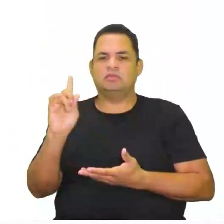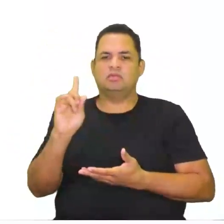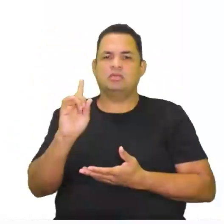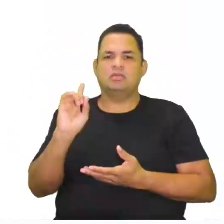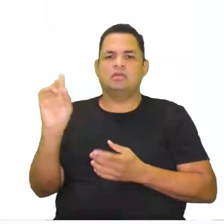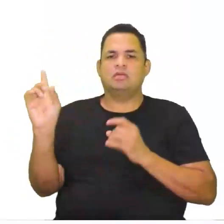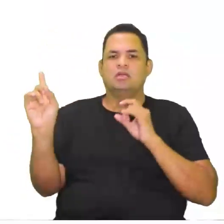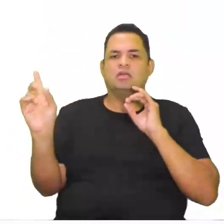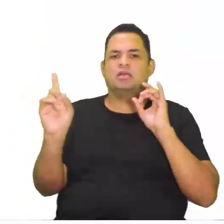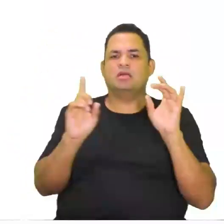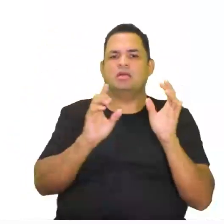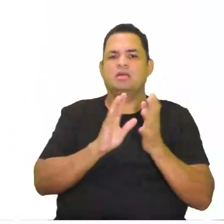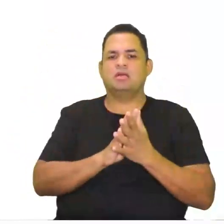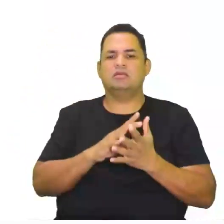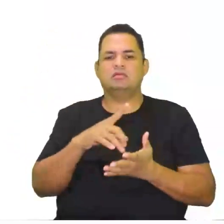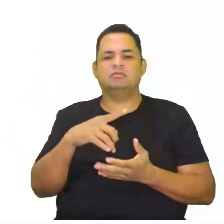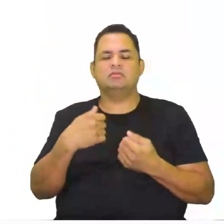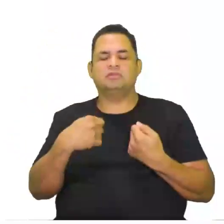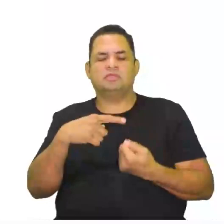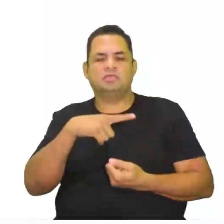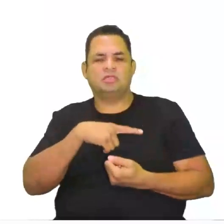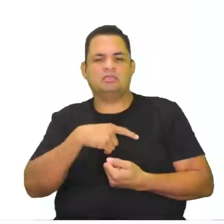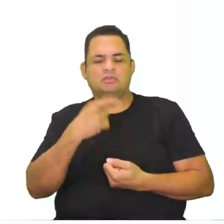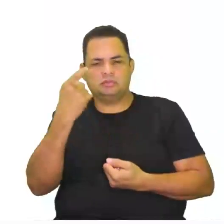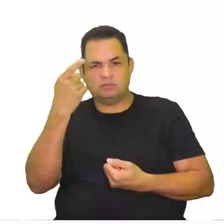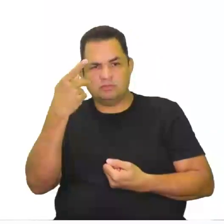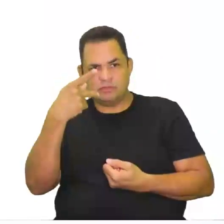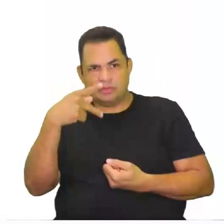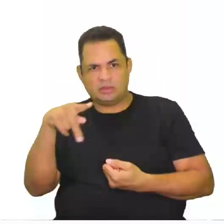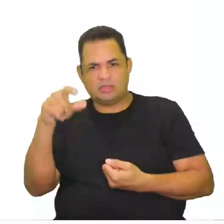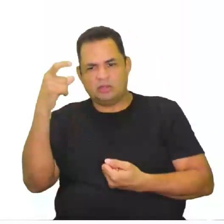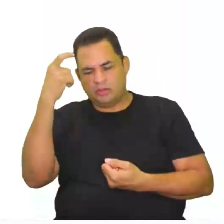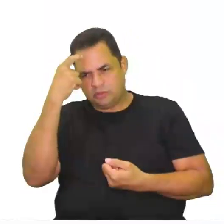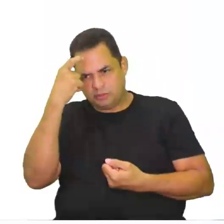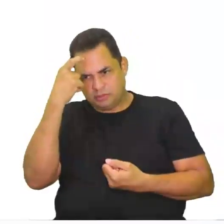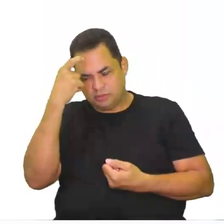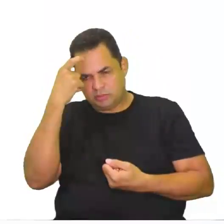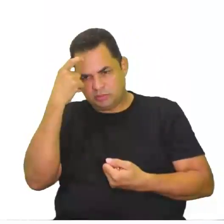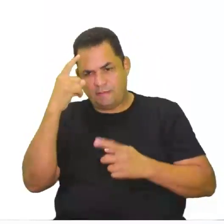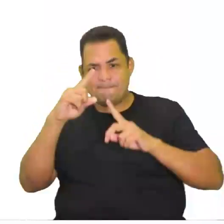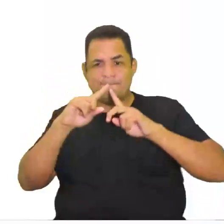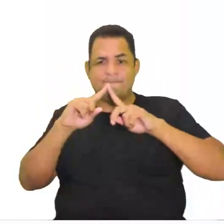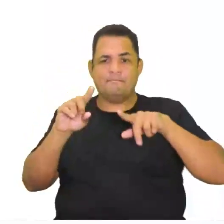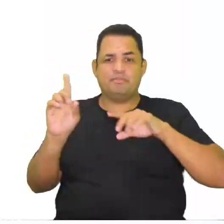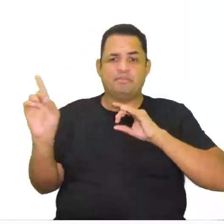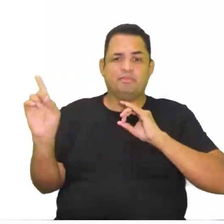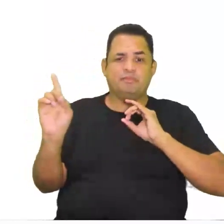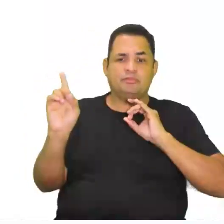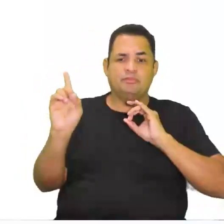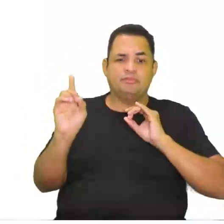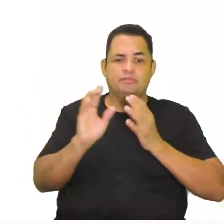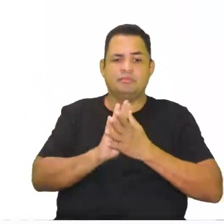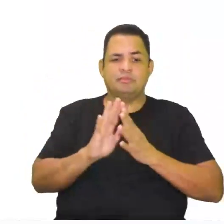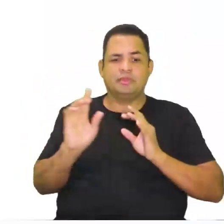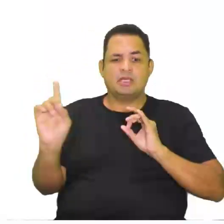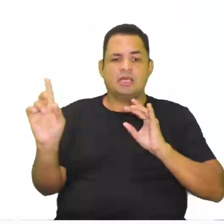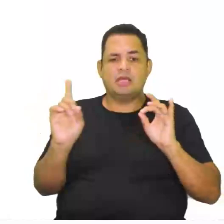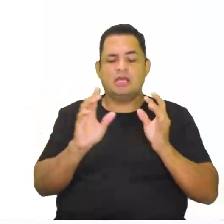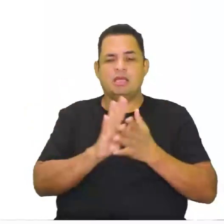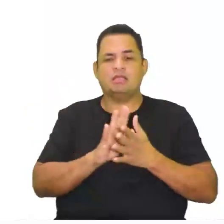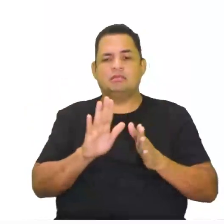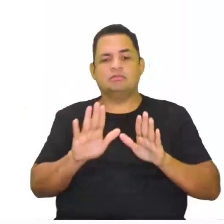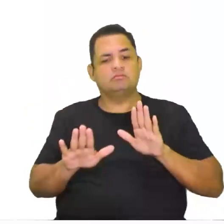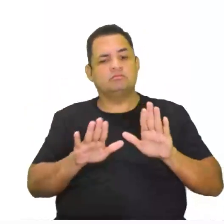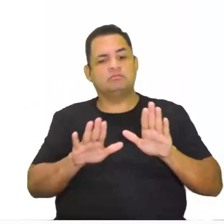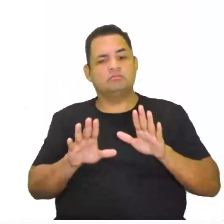cada um já for ter essa consciência. É possível, mas depende de todos nós, não depende só de